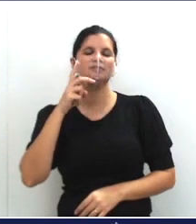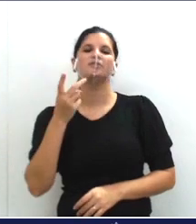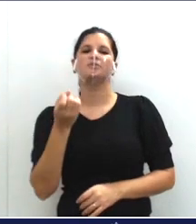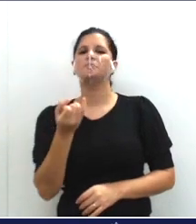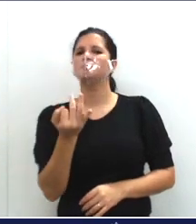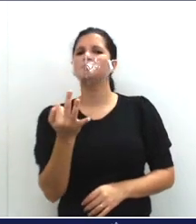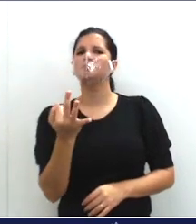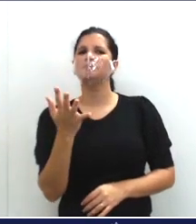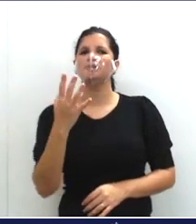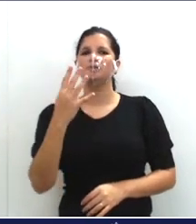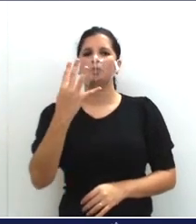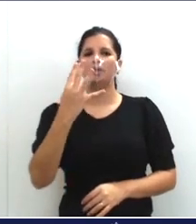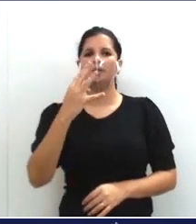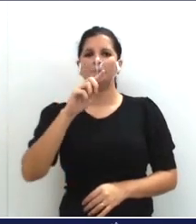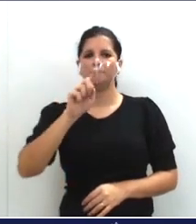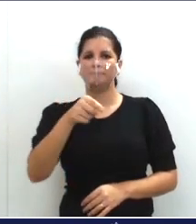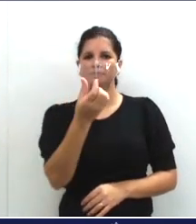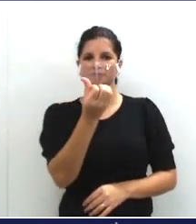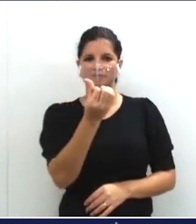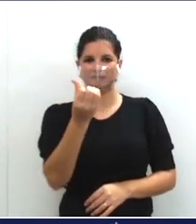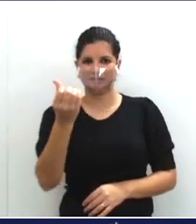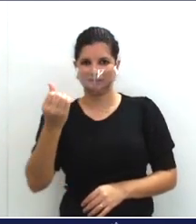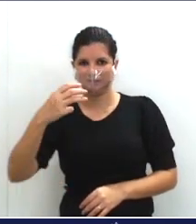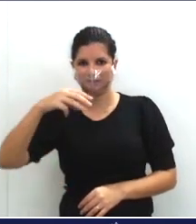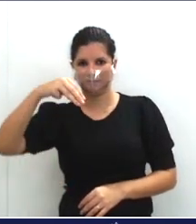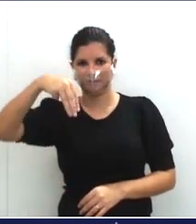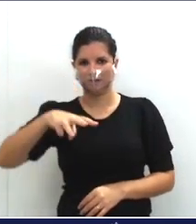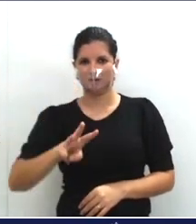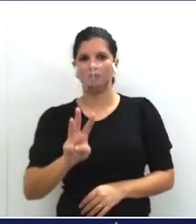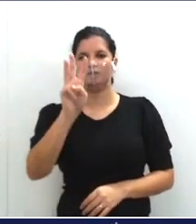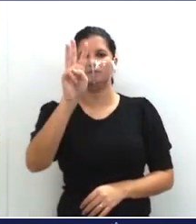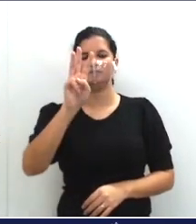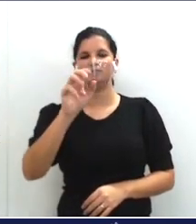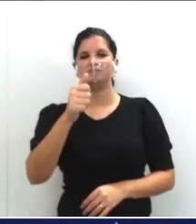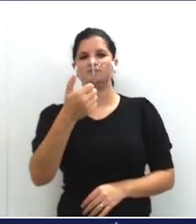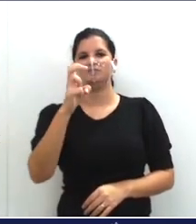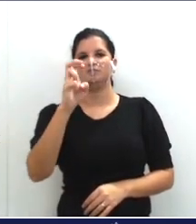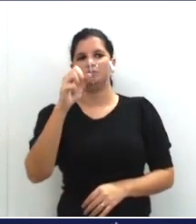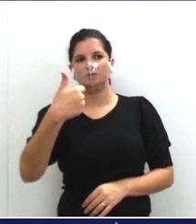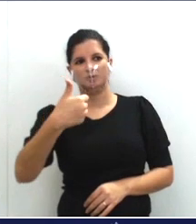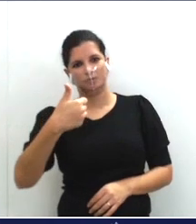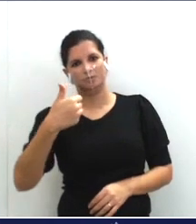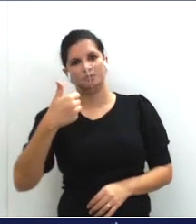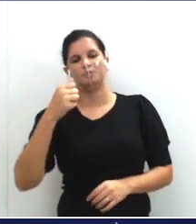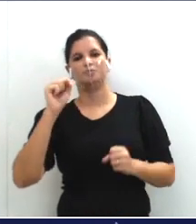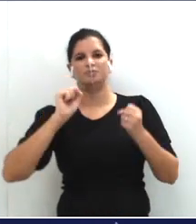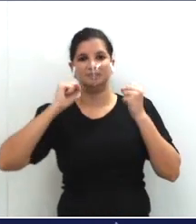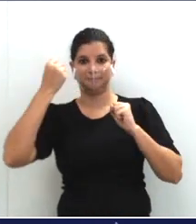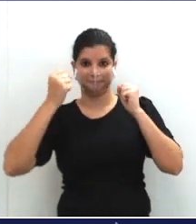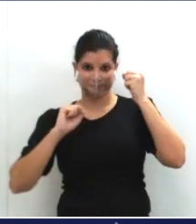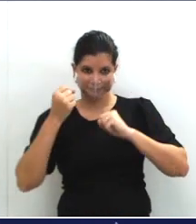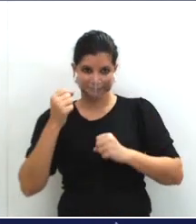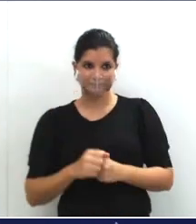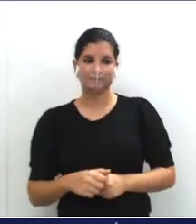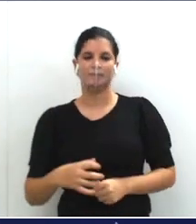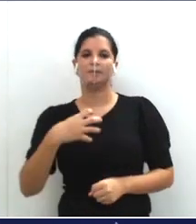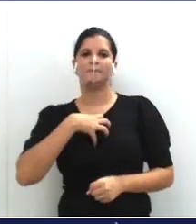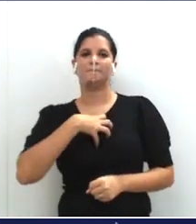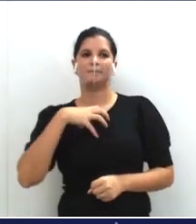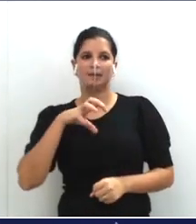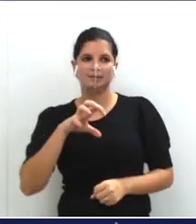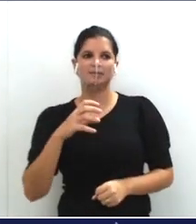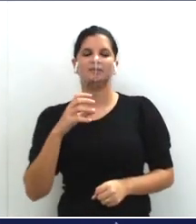com capacidade de 4.066 megawatts e 151 usinas. Existe